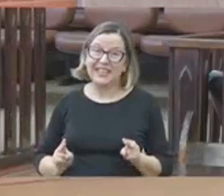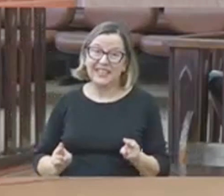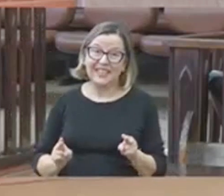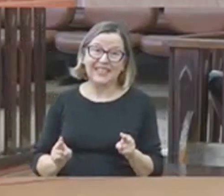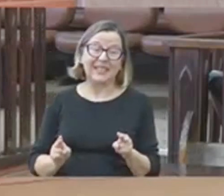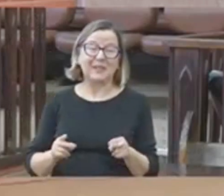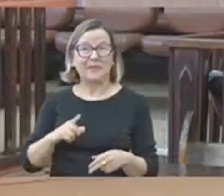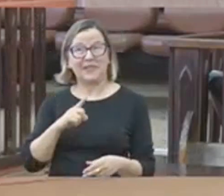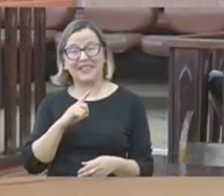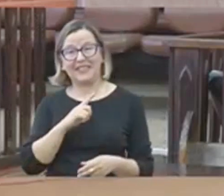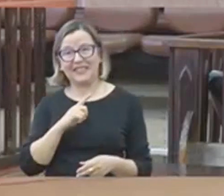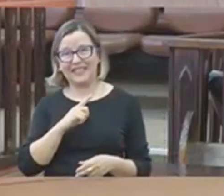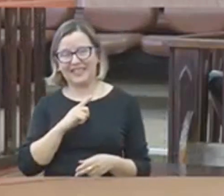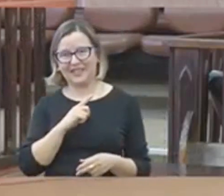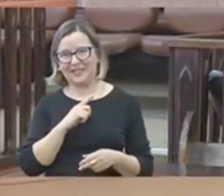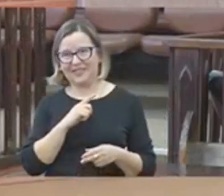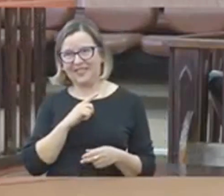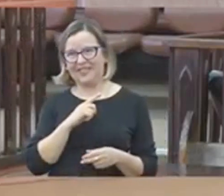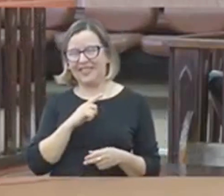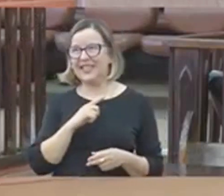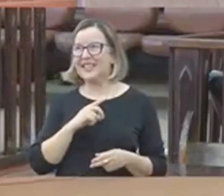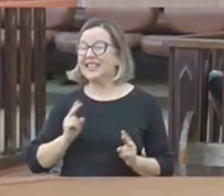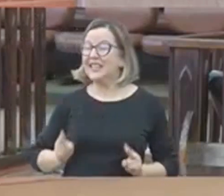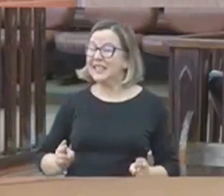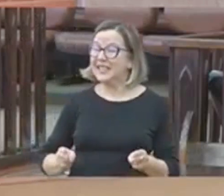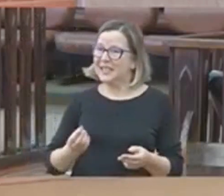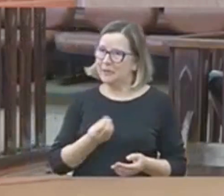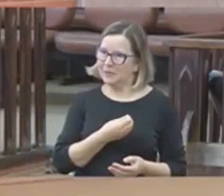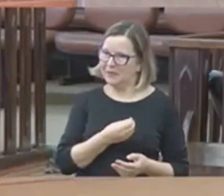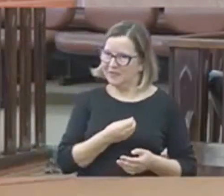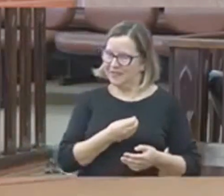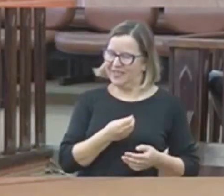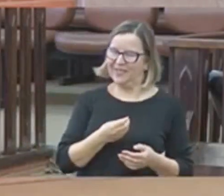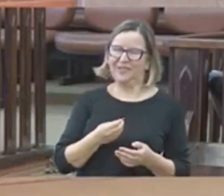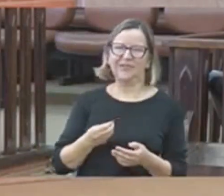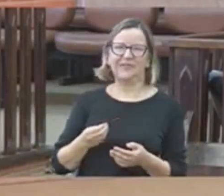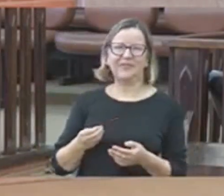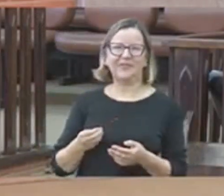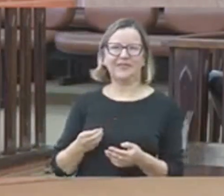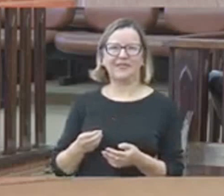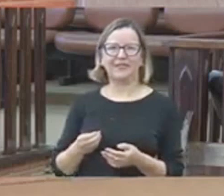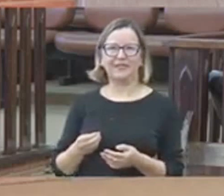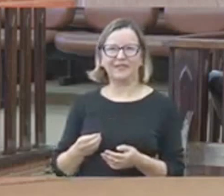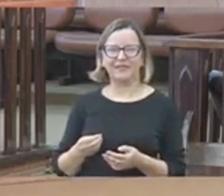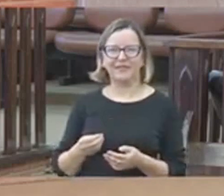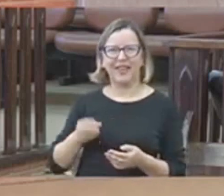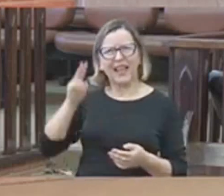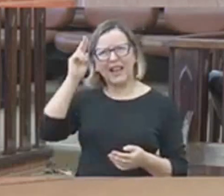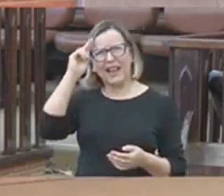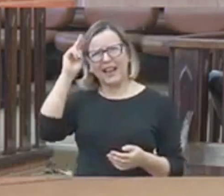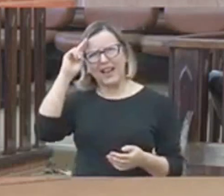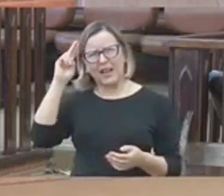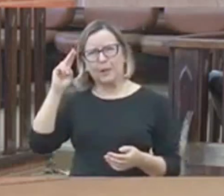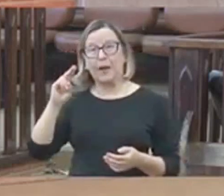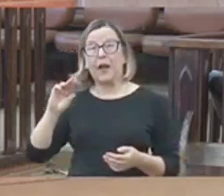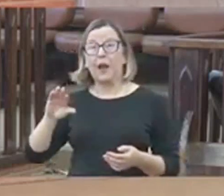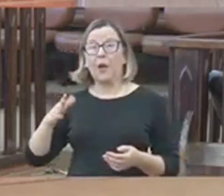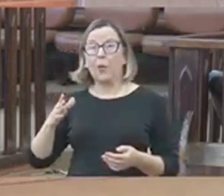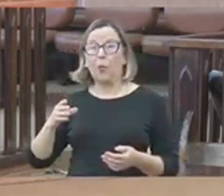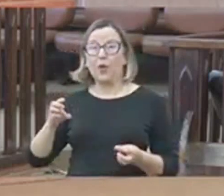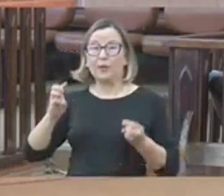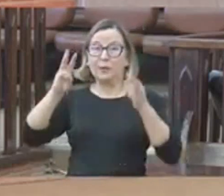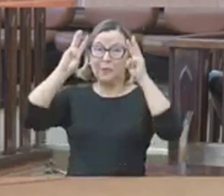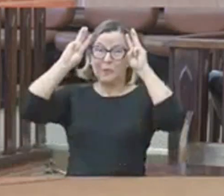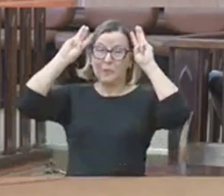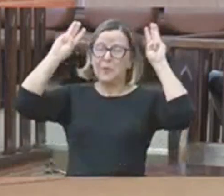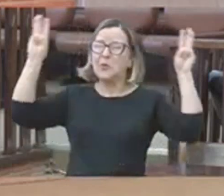ele é o ser, a eternidade. Quando Moisés perguntou para Deus assim, mas quem que eu vou dizer que